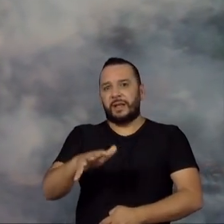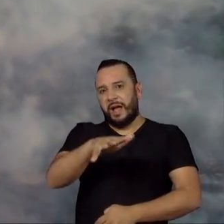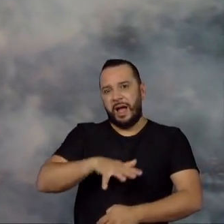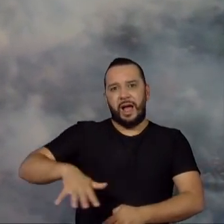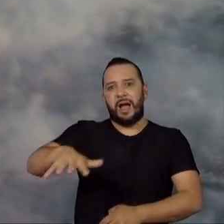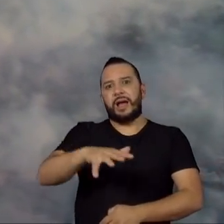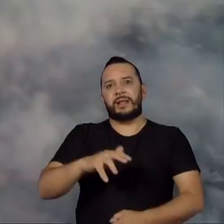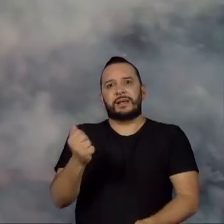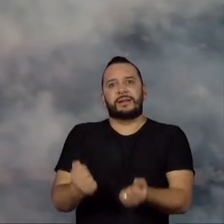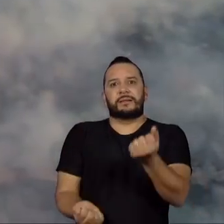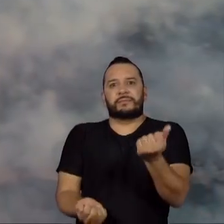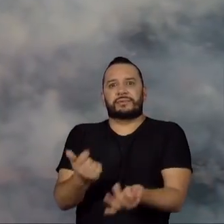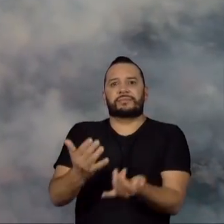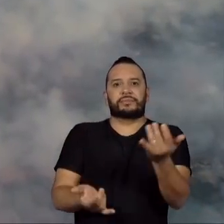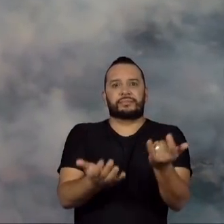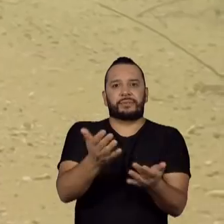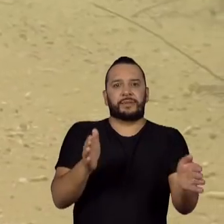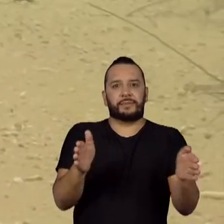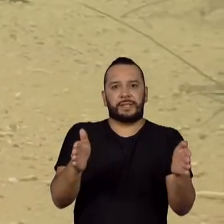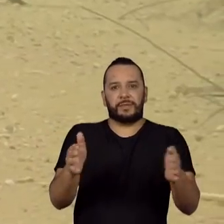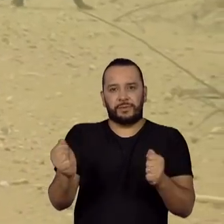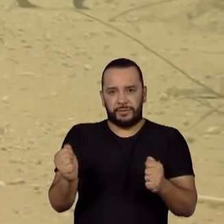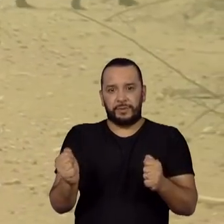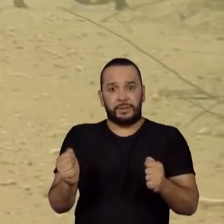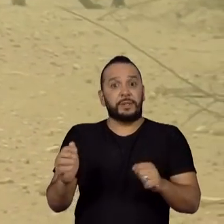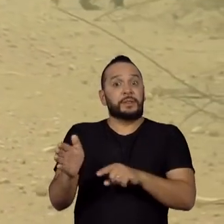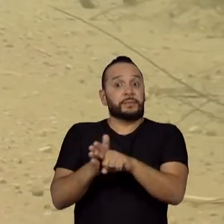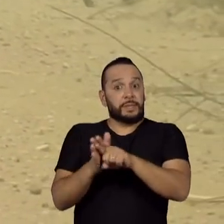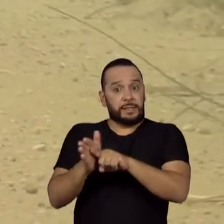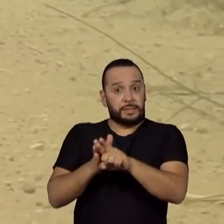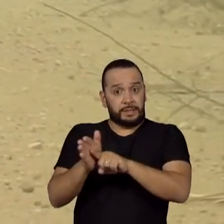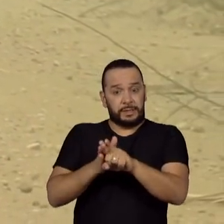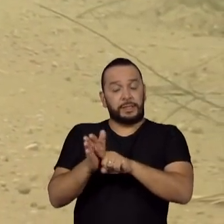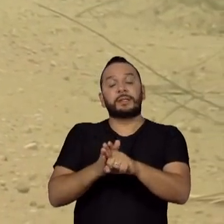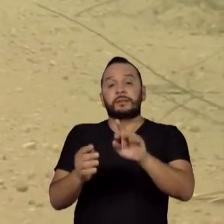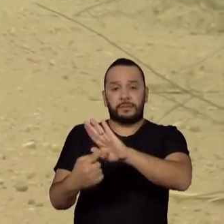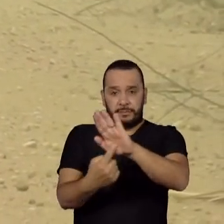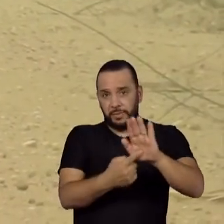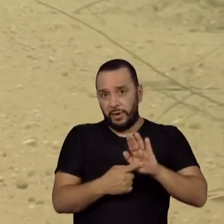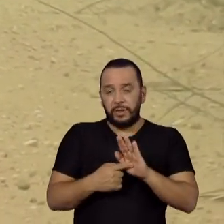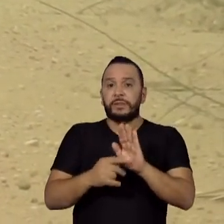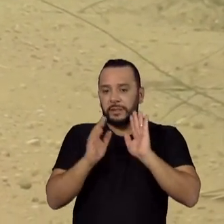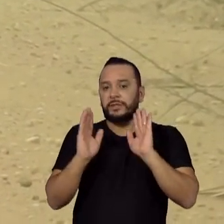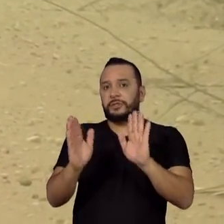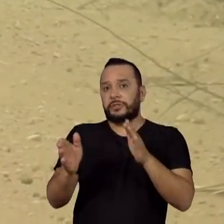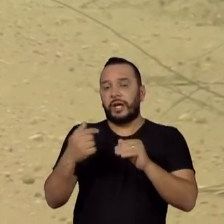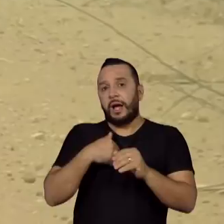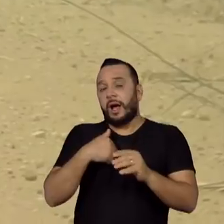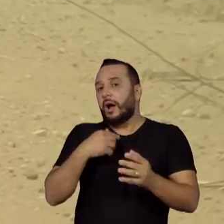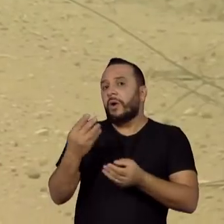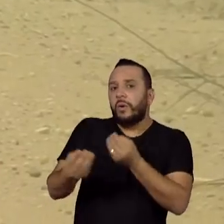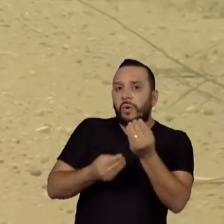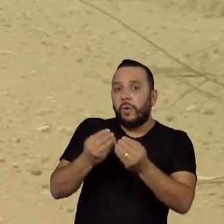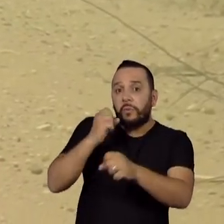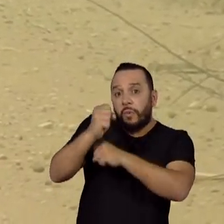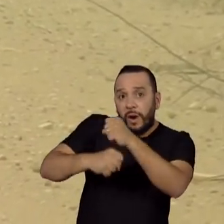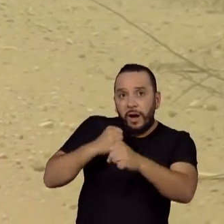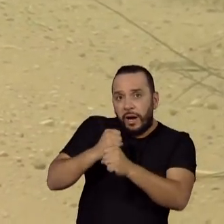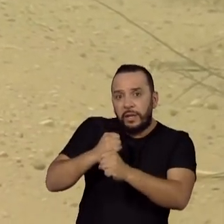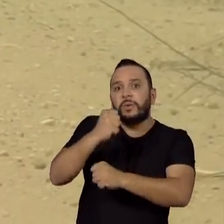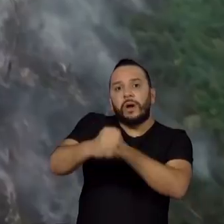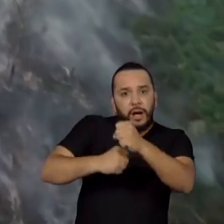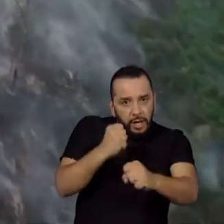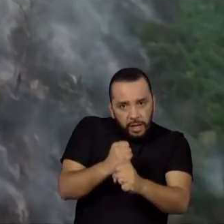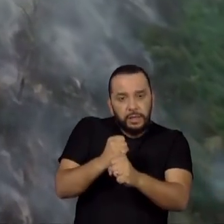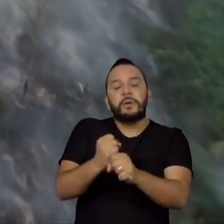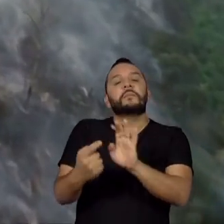área queimada nesse período. O levantamento é do MAP Biomas Fogo. O mapeamento anual mostra que o